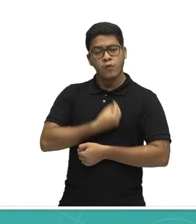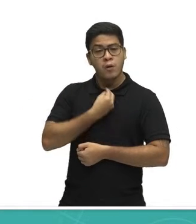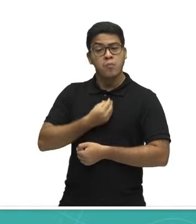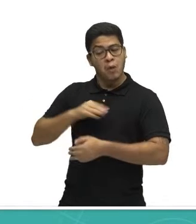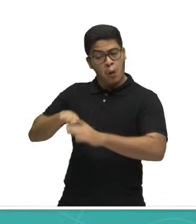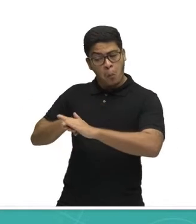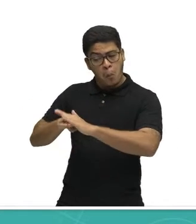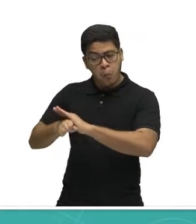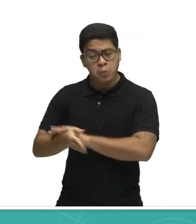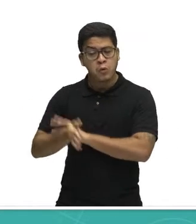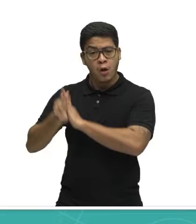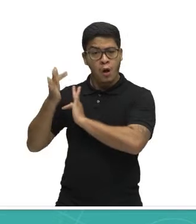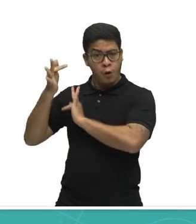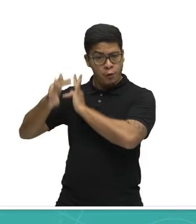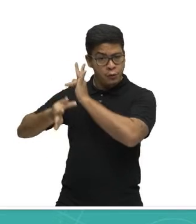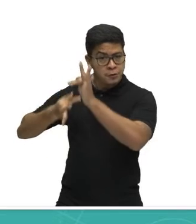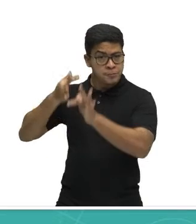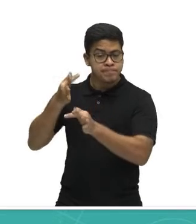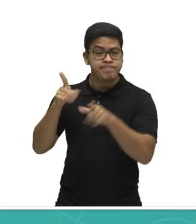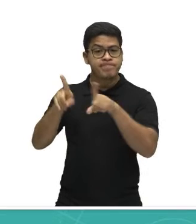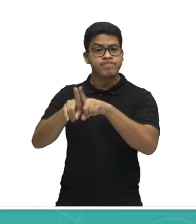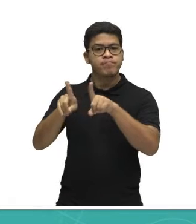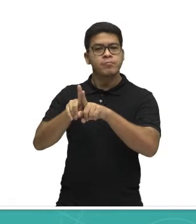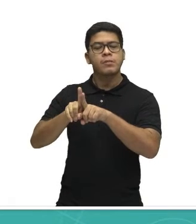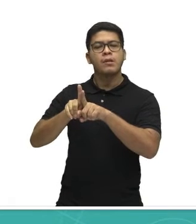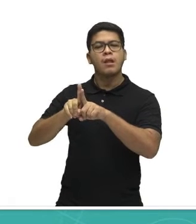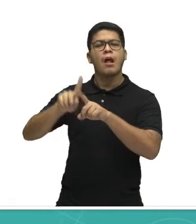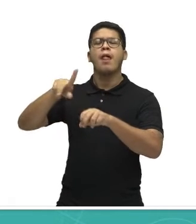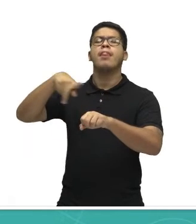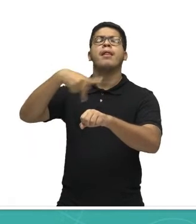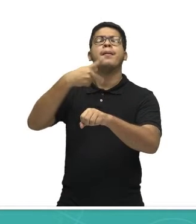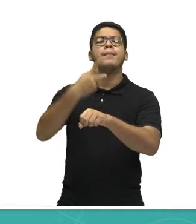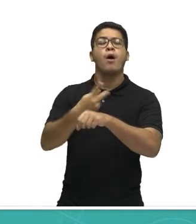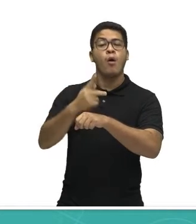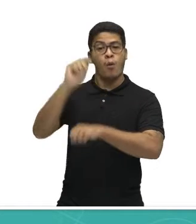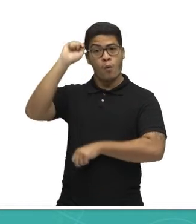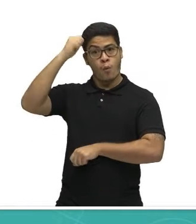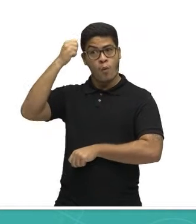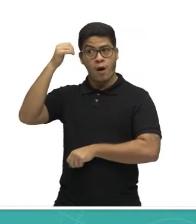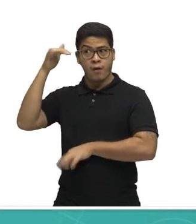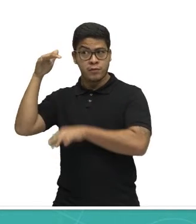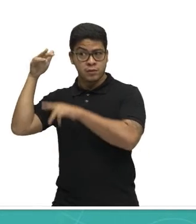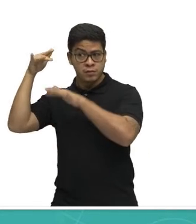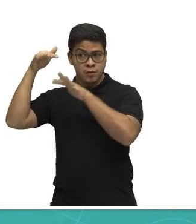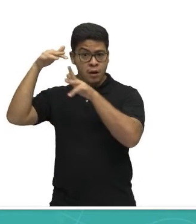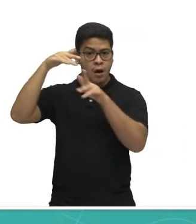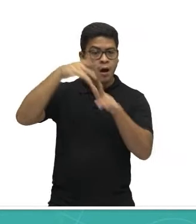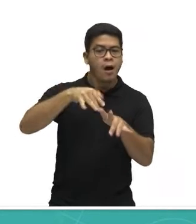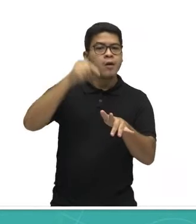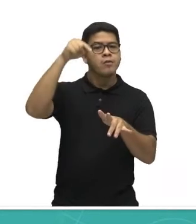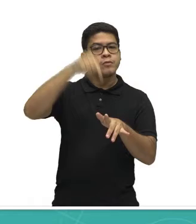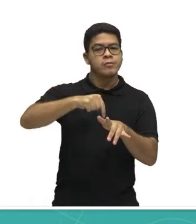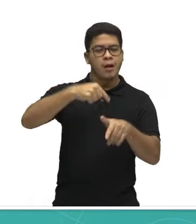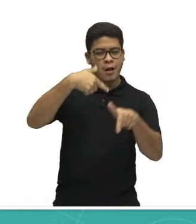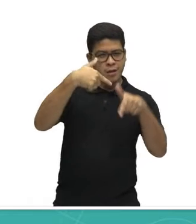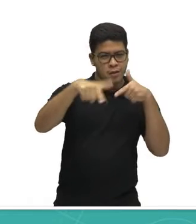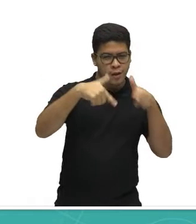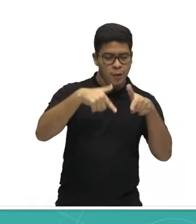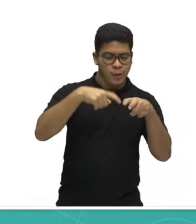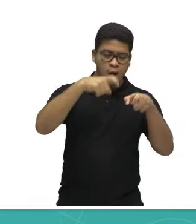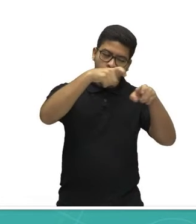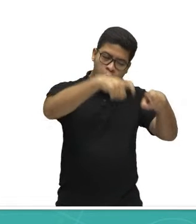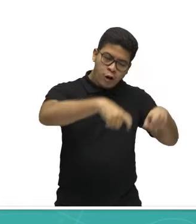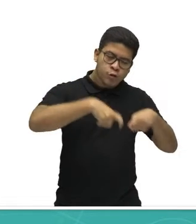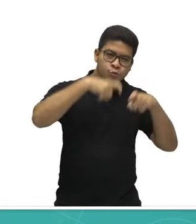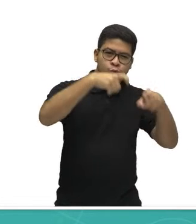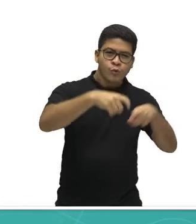costumes. E depois vieram para cá os africanos que vieram trabalhar na mão de obra escrava, principalmente no cultivo da